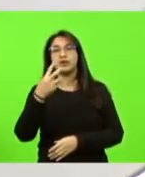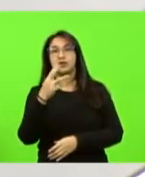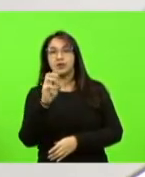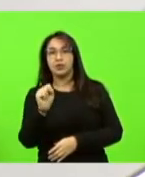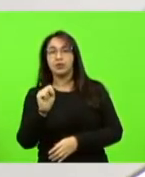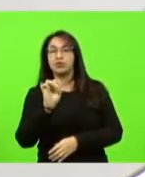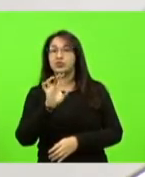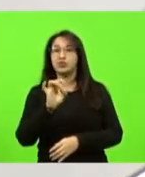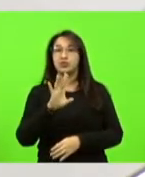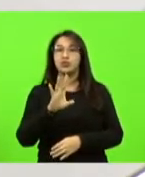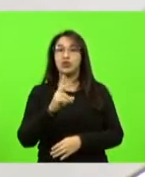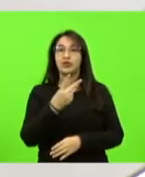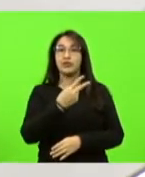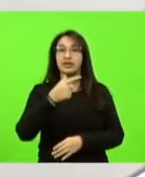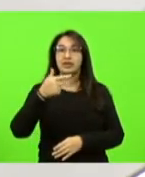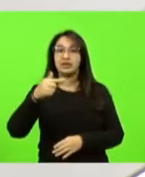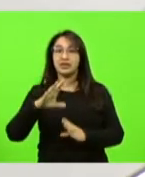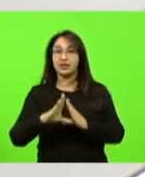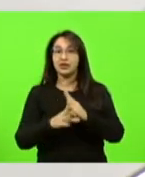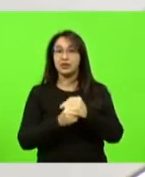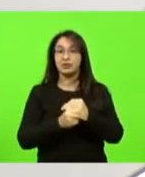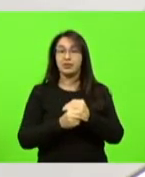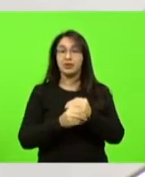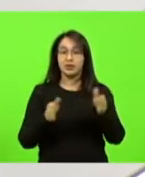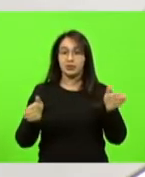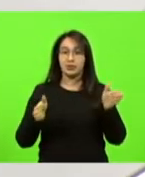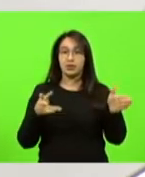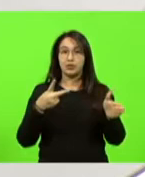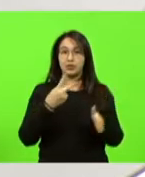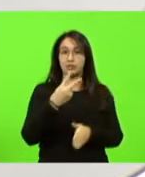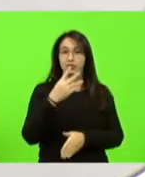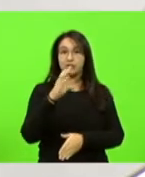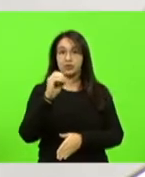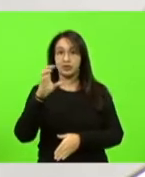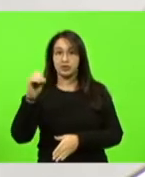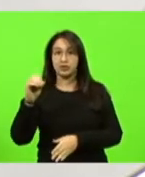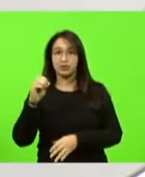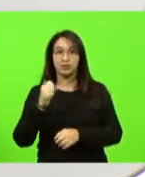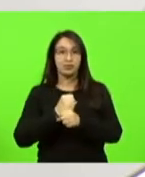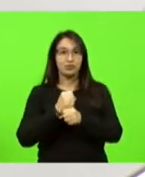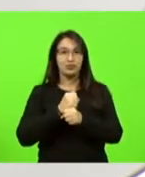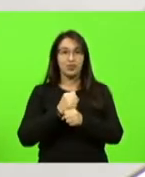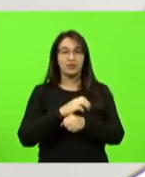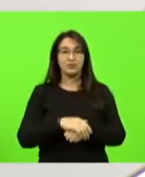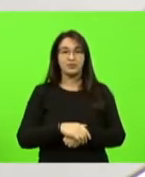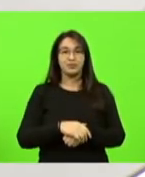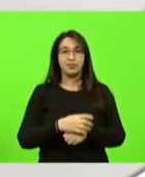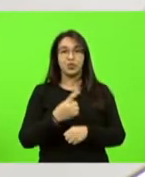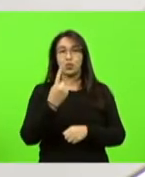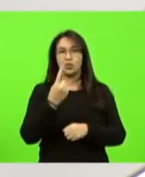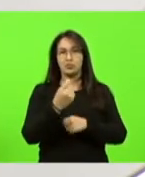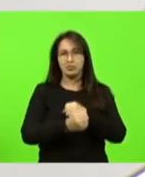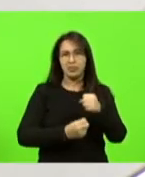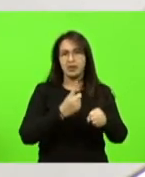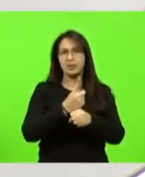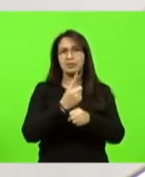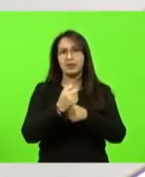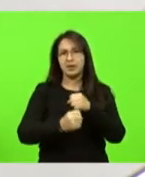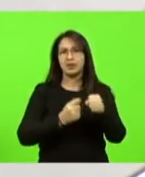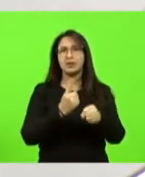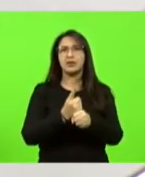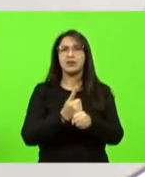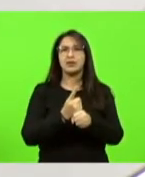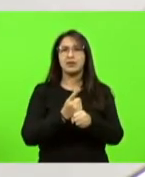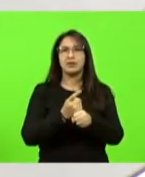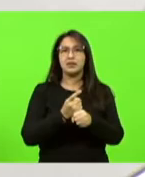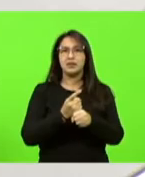em 240 anos. Dá cerca de uma emenda a cada 10 anos, uma emenda por